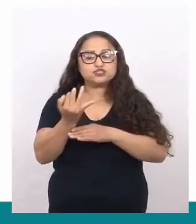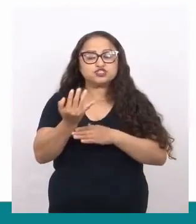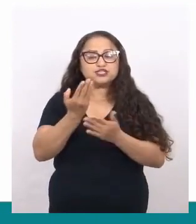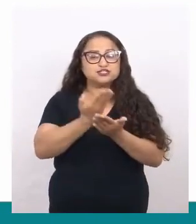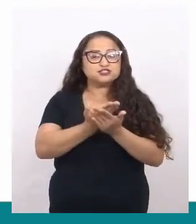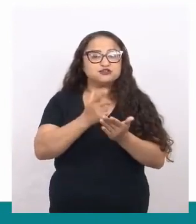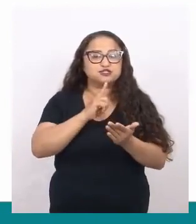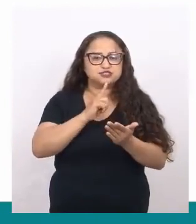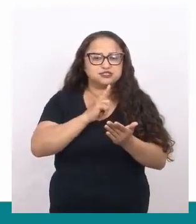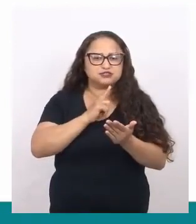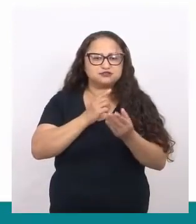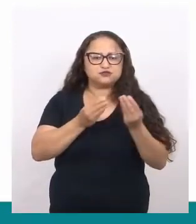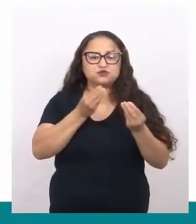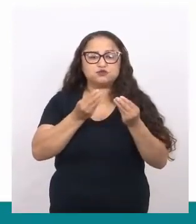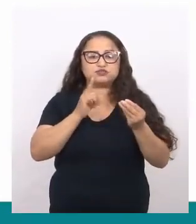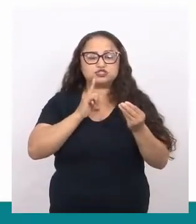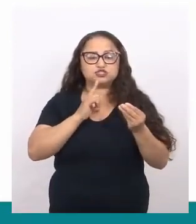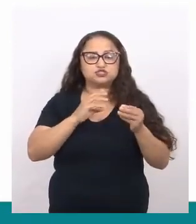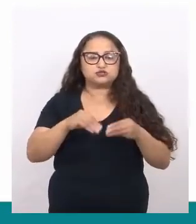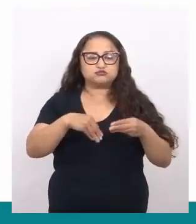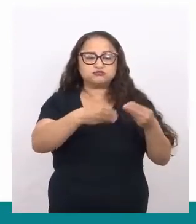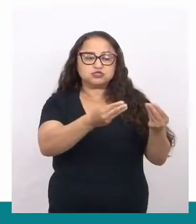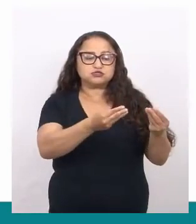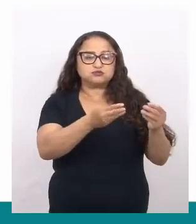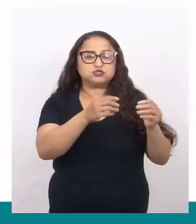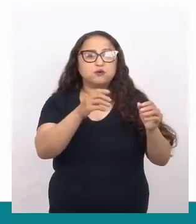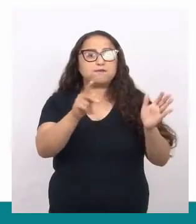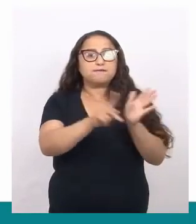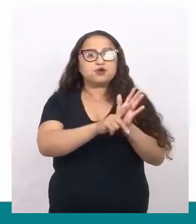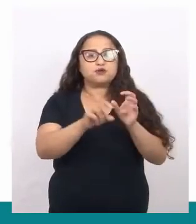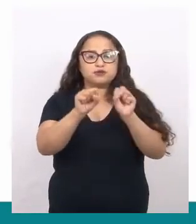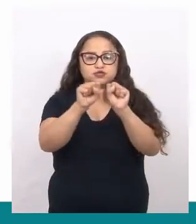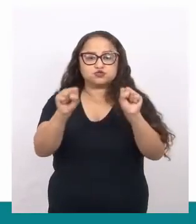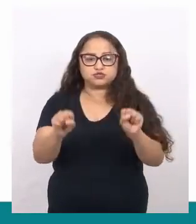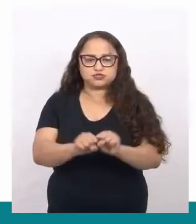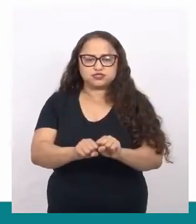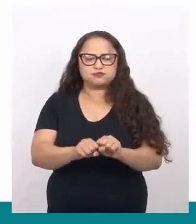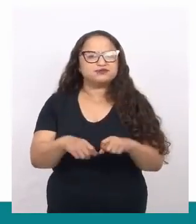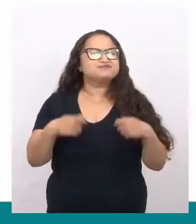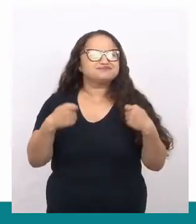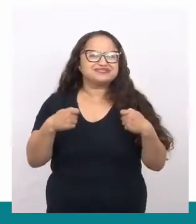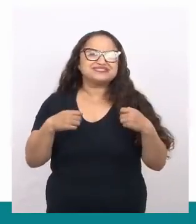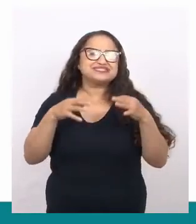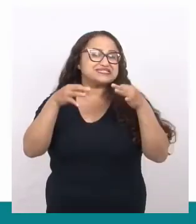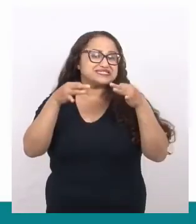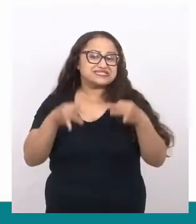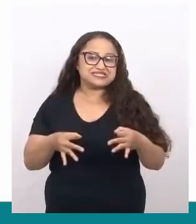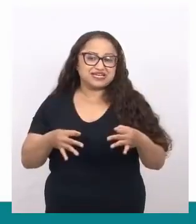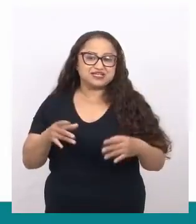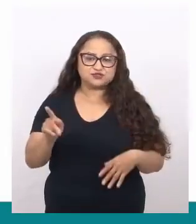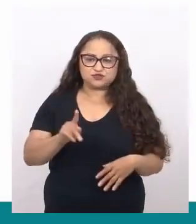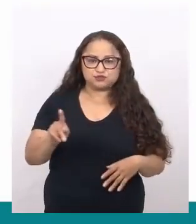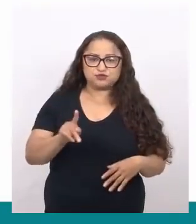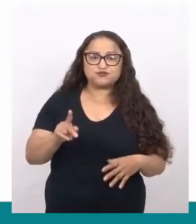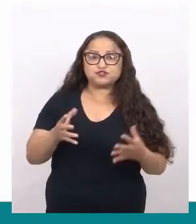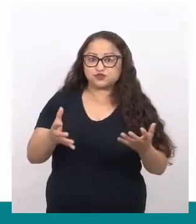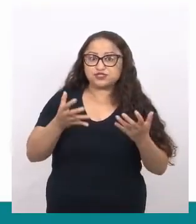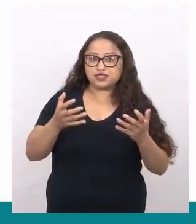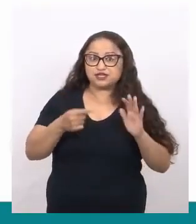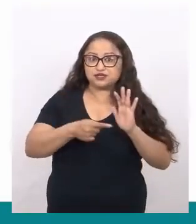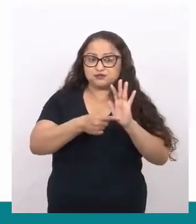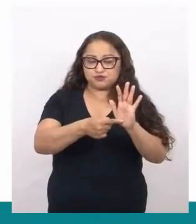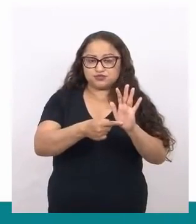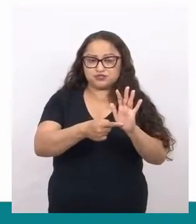de uma associação, de uma atribuição que vai acontecer em sistema, tudo precisa estar certinho para que o professor consiga manifestar interesse,